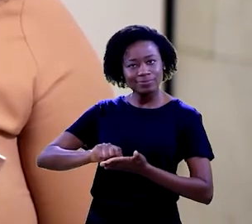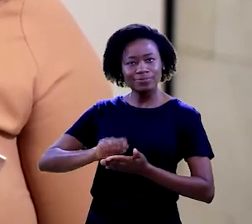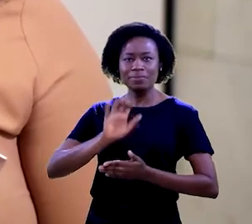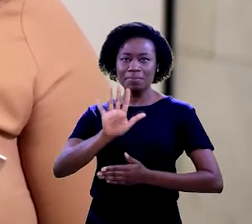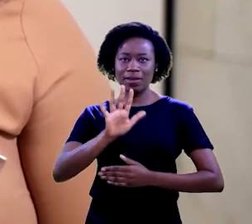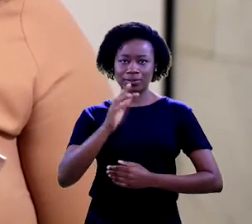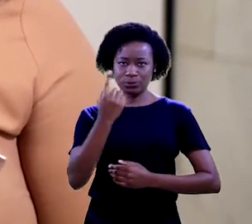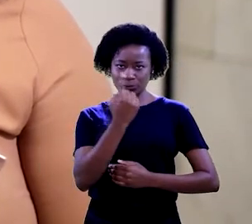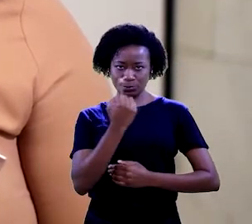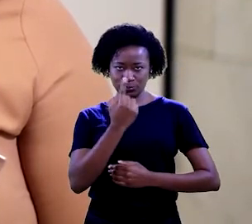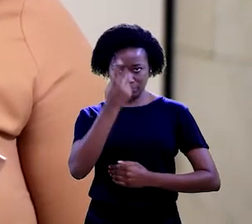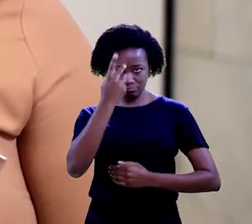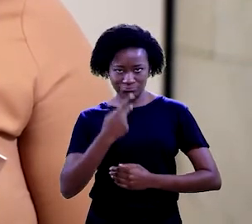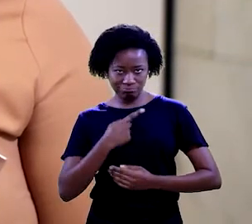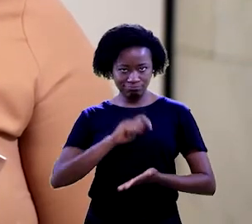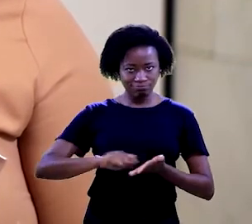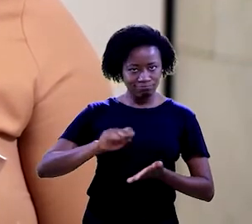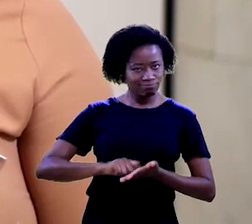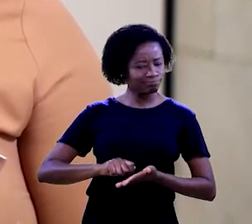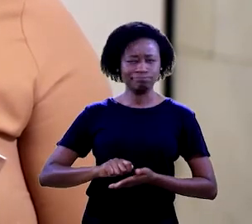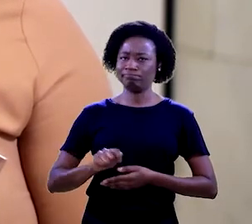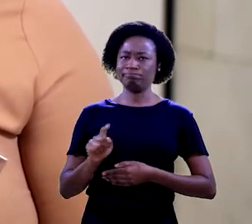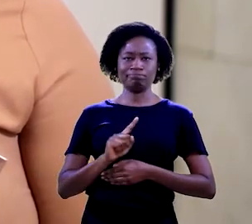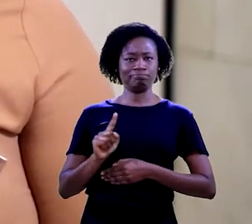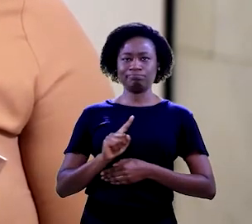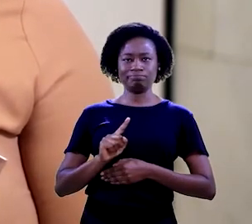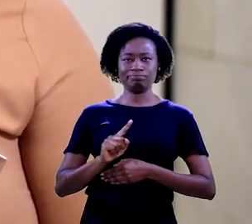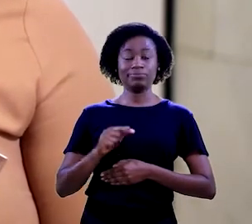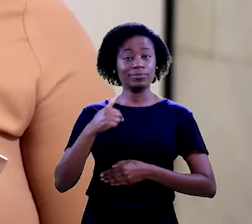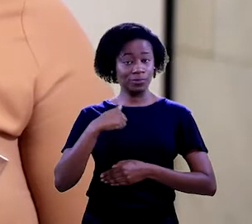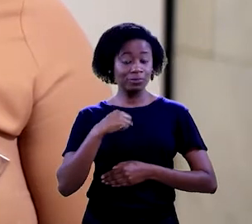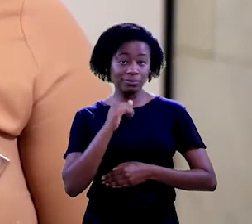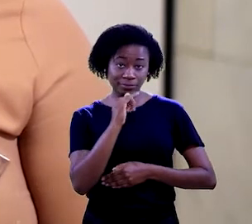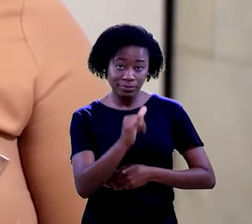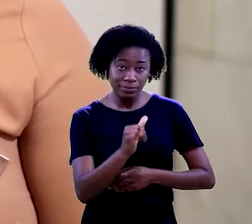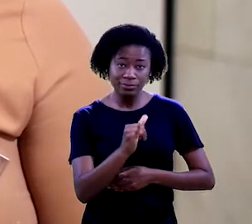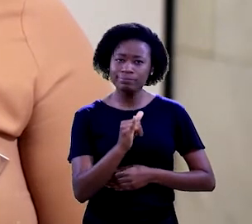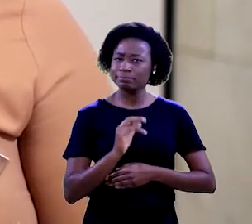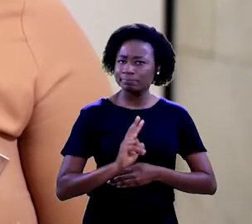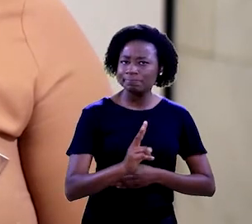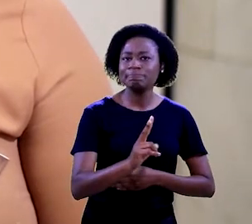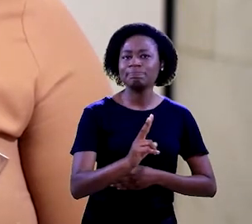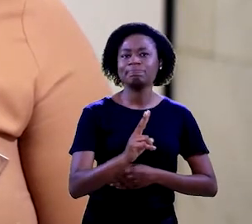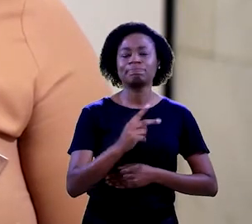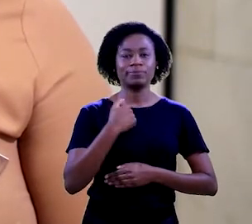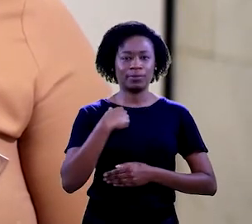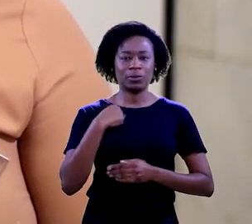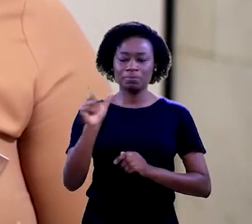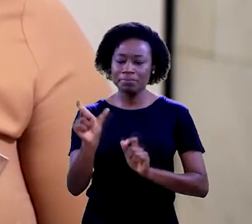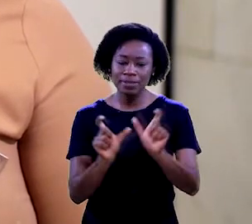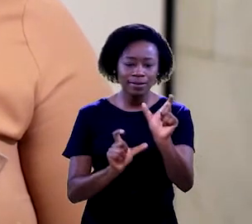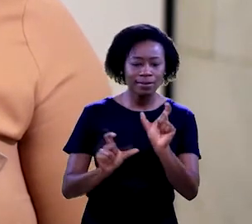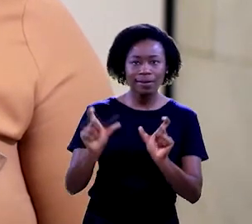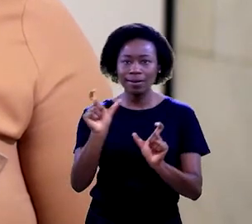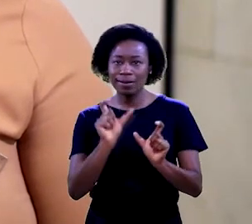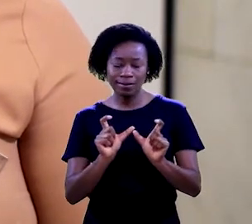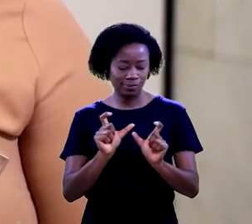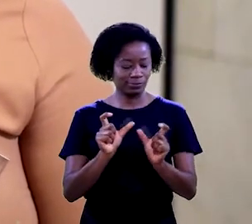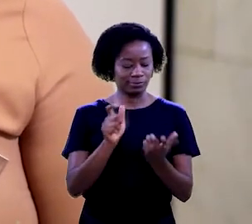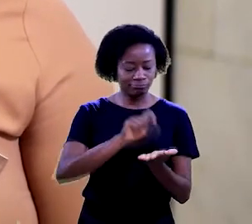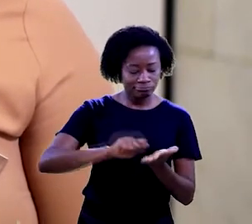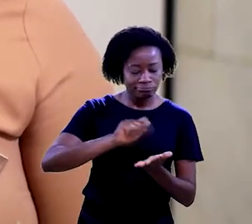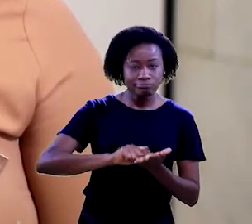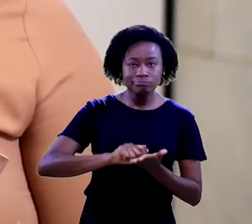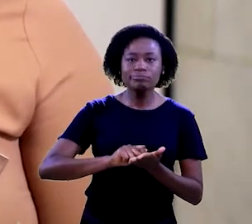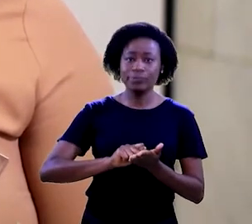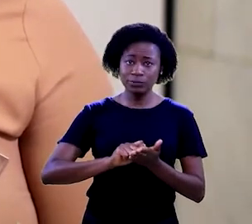sou a única. Eu gosto de dizer que eu estou reproduzindo aqui na minha lavra, nas minhas palavras,